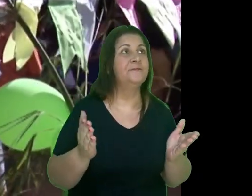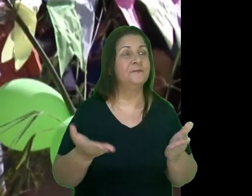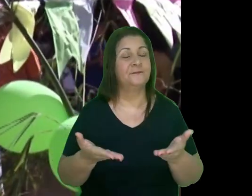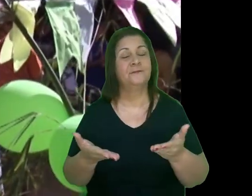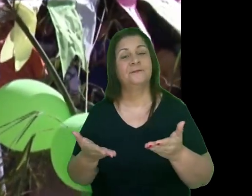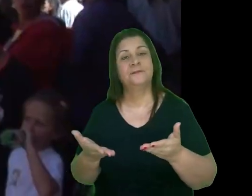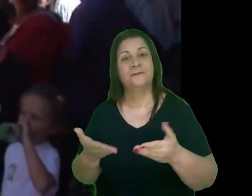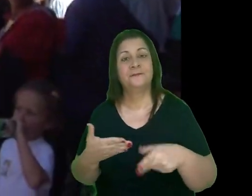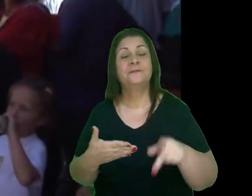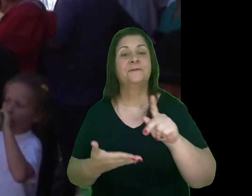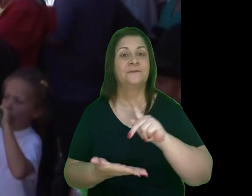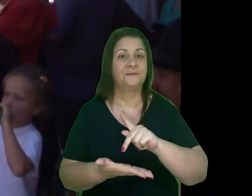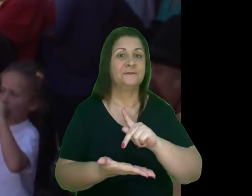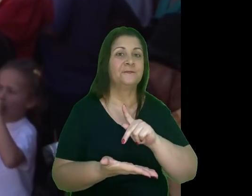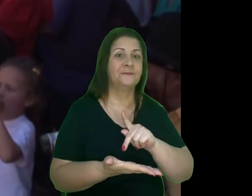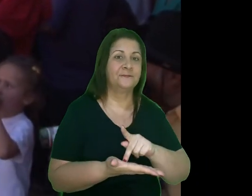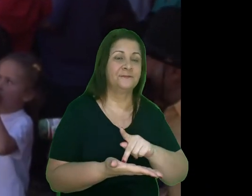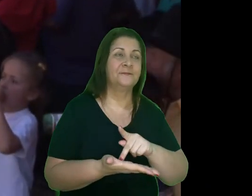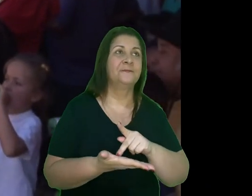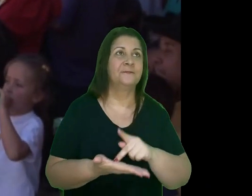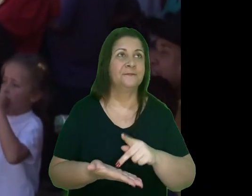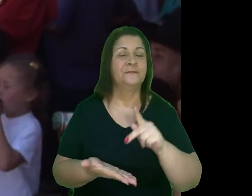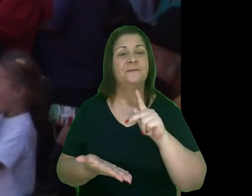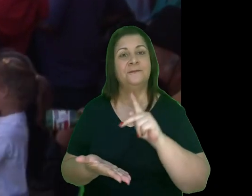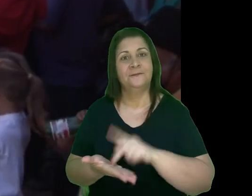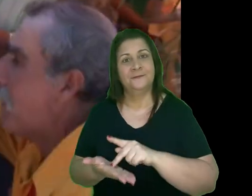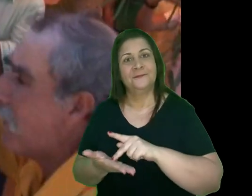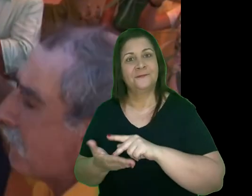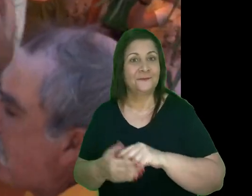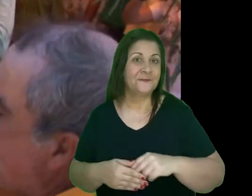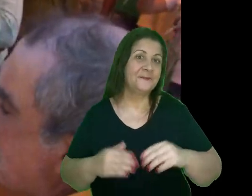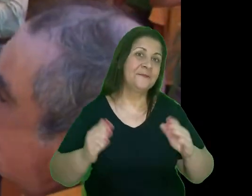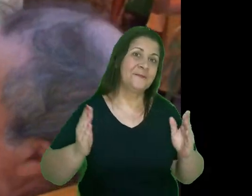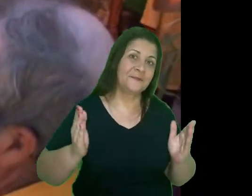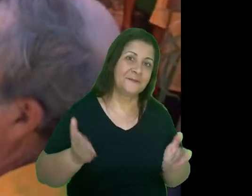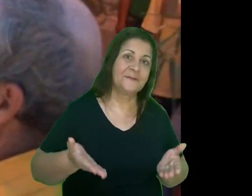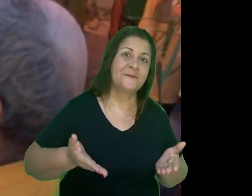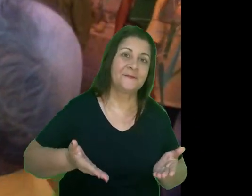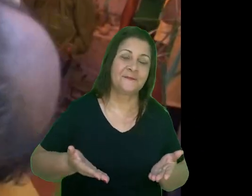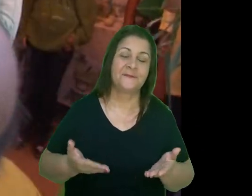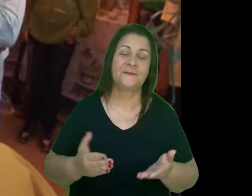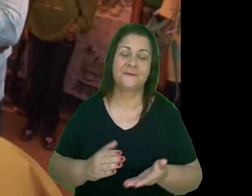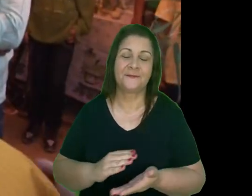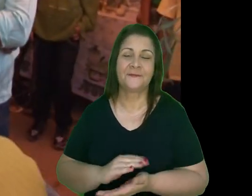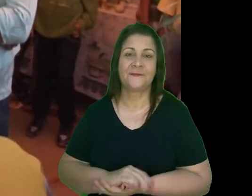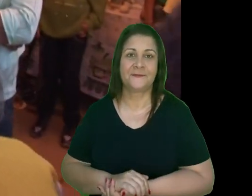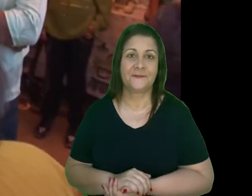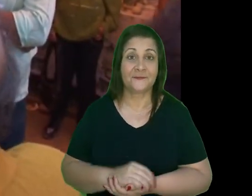Yeah.